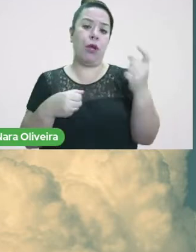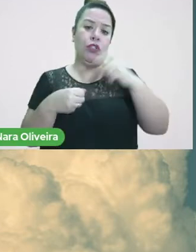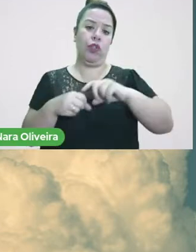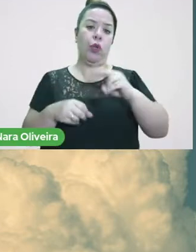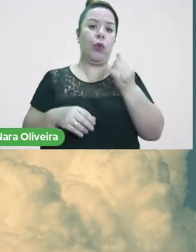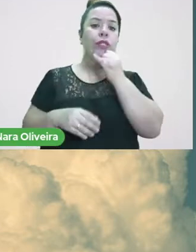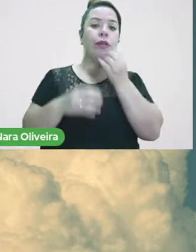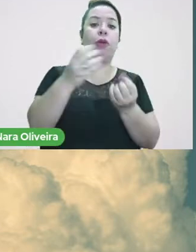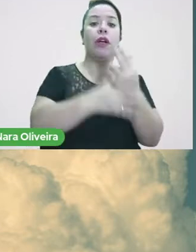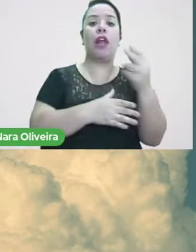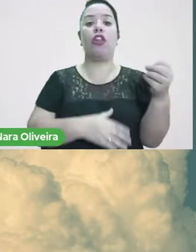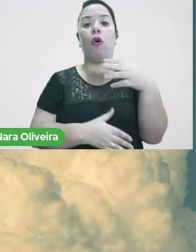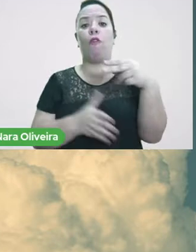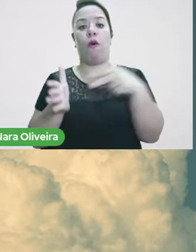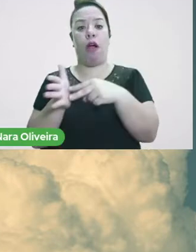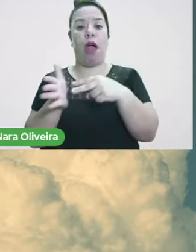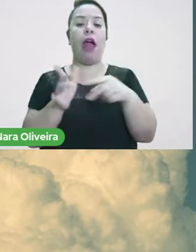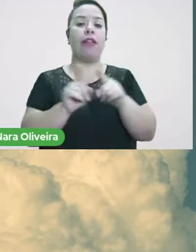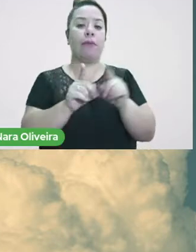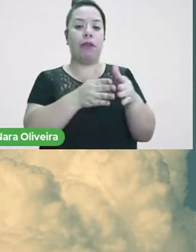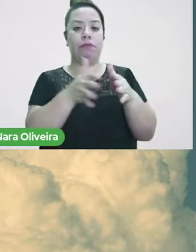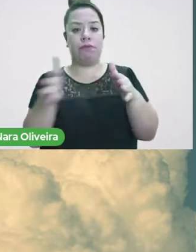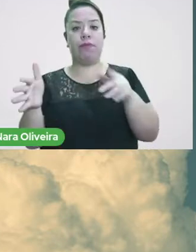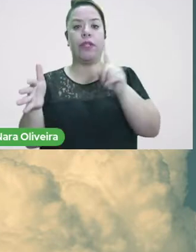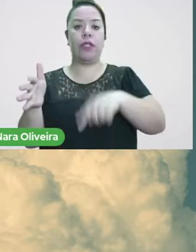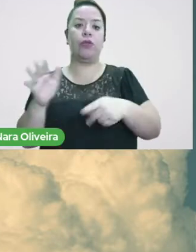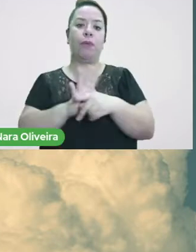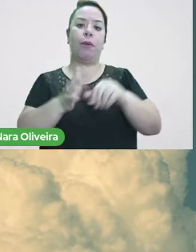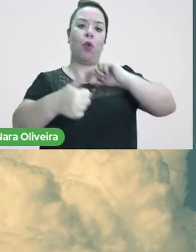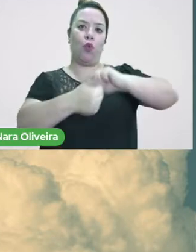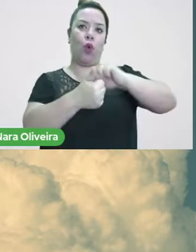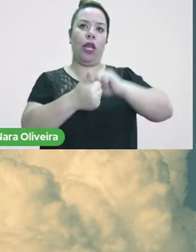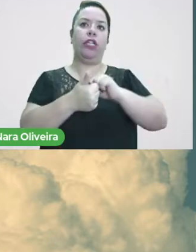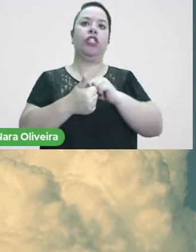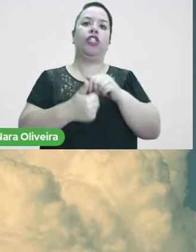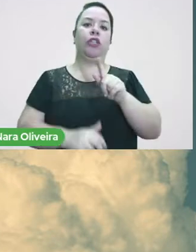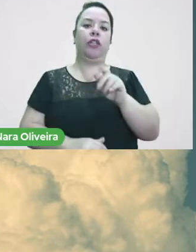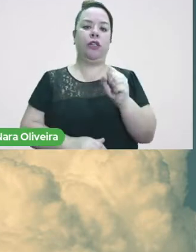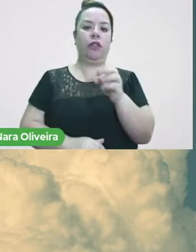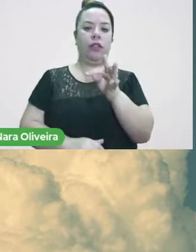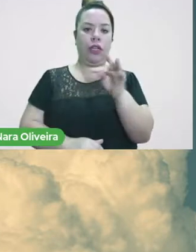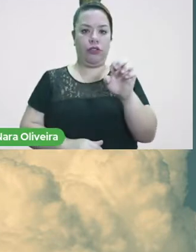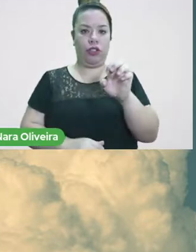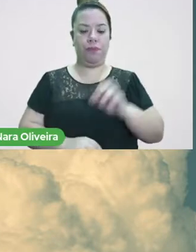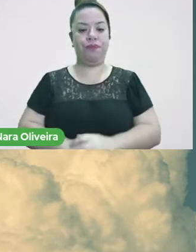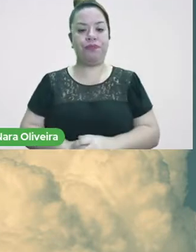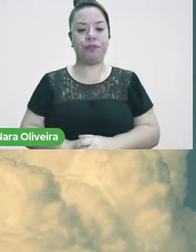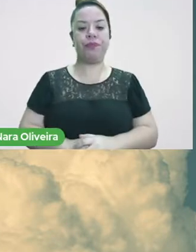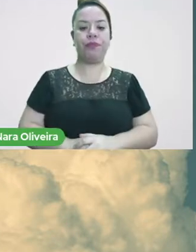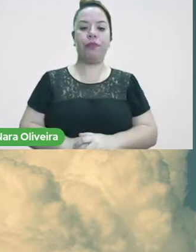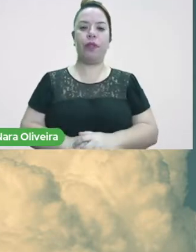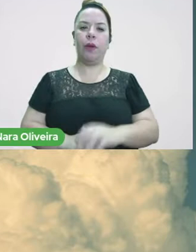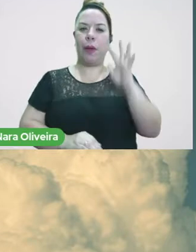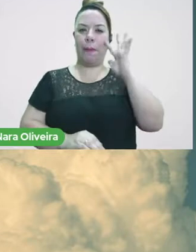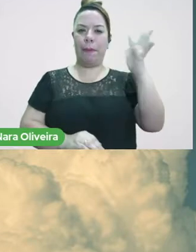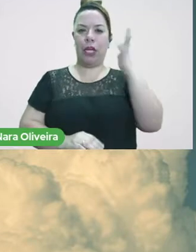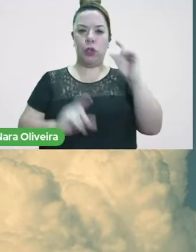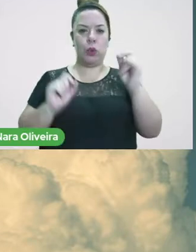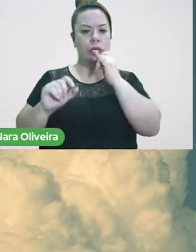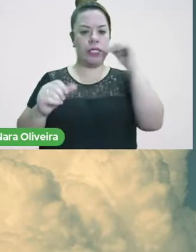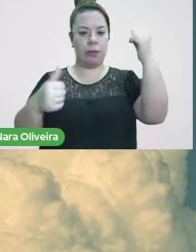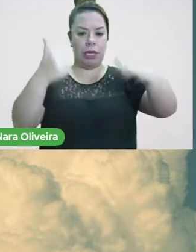Então, é isso que a gente chama de quality gates. Então, vou dar alguns exemplos aqui rapidinhos. Então, imagina que na análise, tá? Vamos